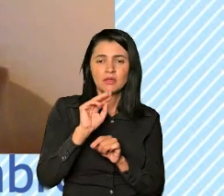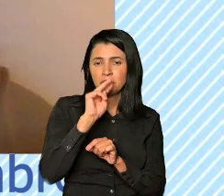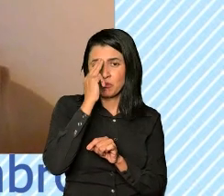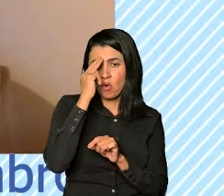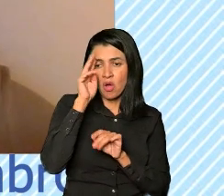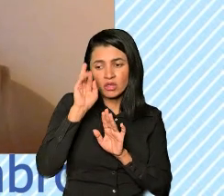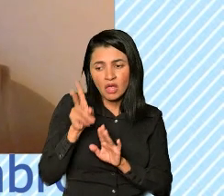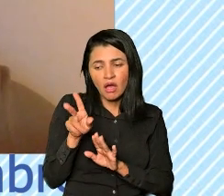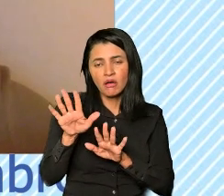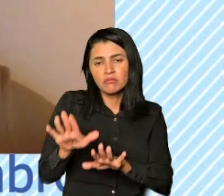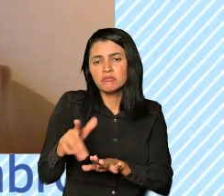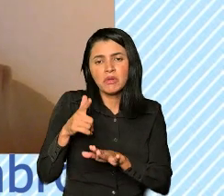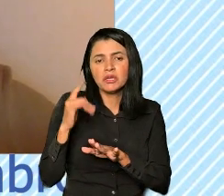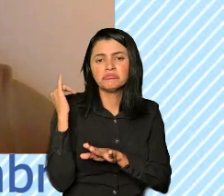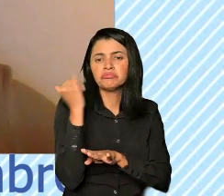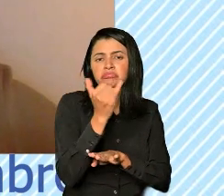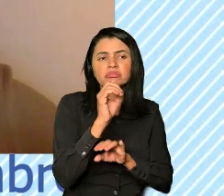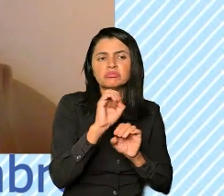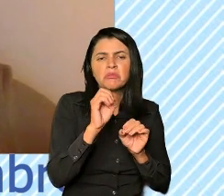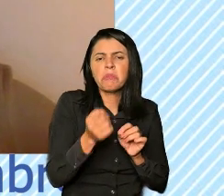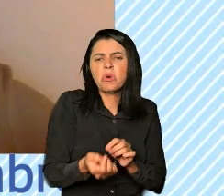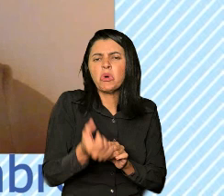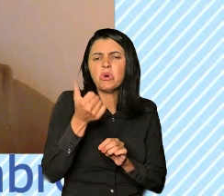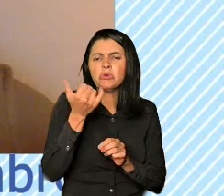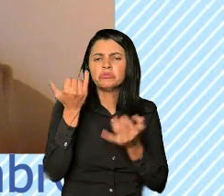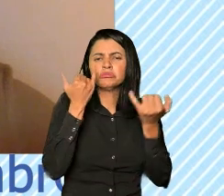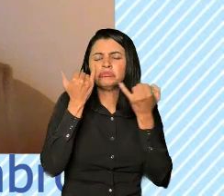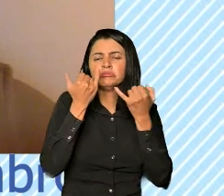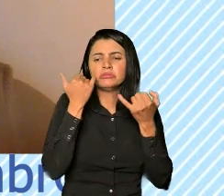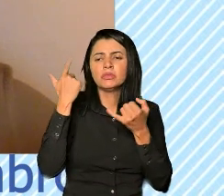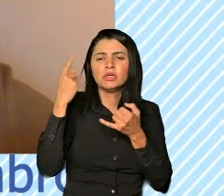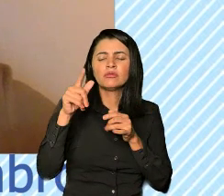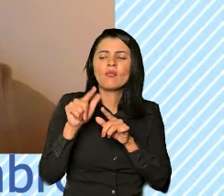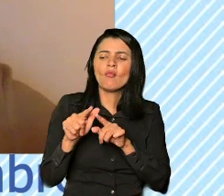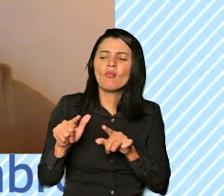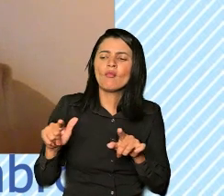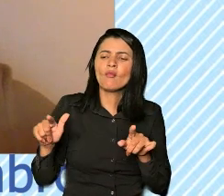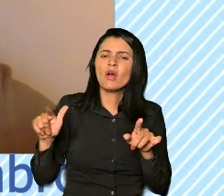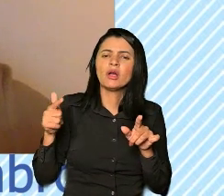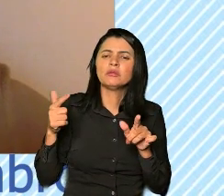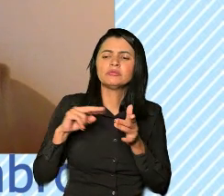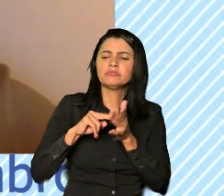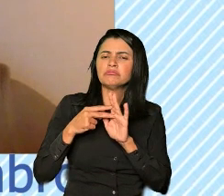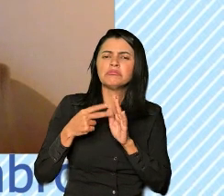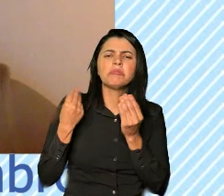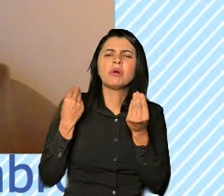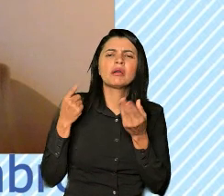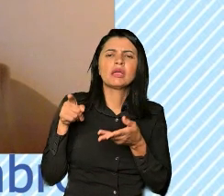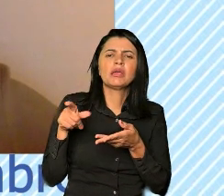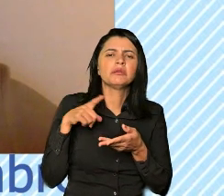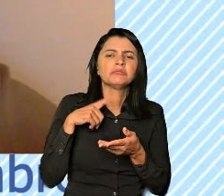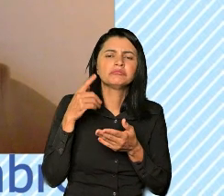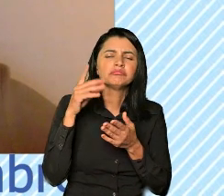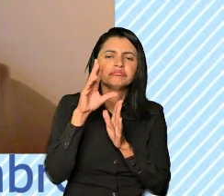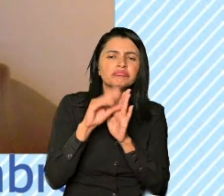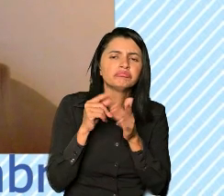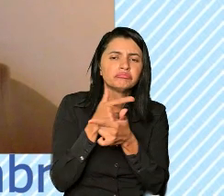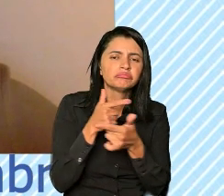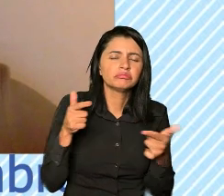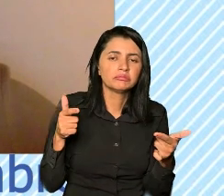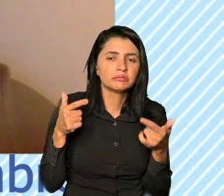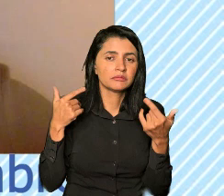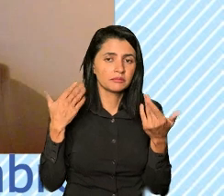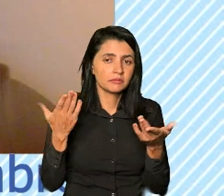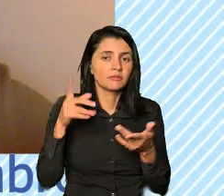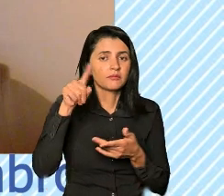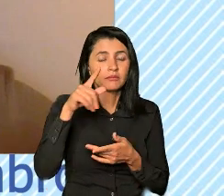lá, mas que não tem uma promoção suficiente. Então, que ela se torna esvaziada até de sentido, de conteúdo. Então,